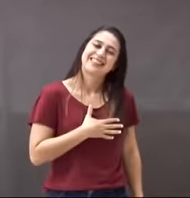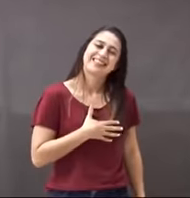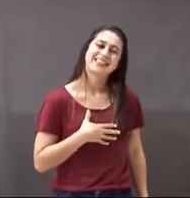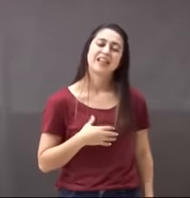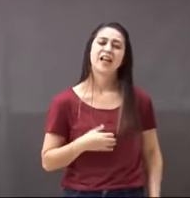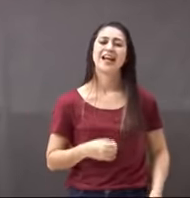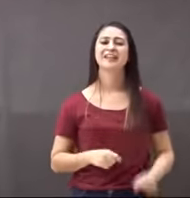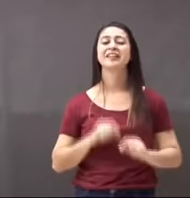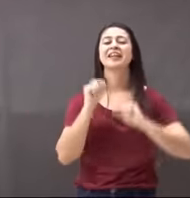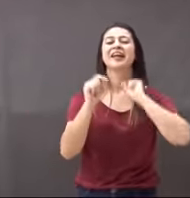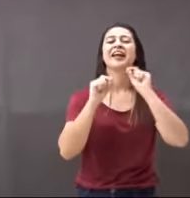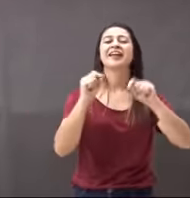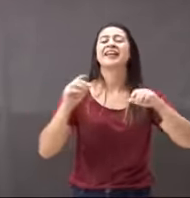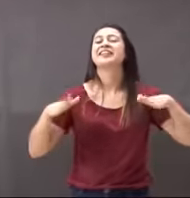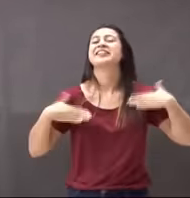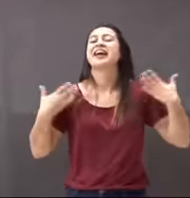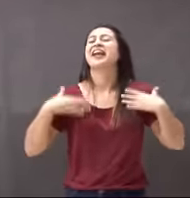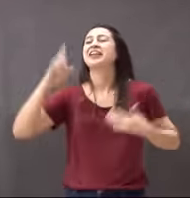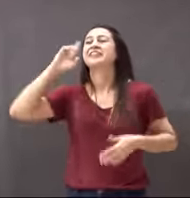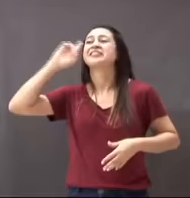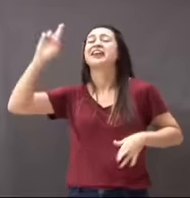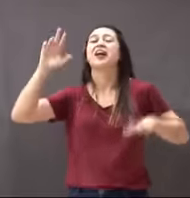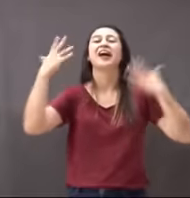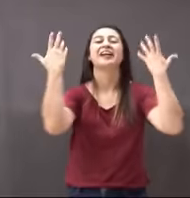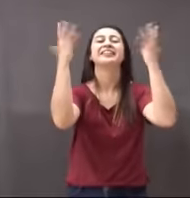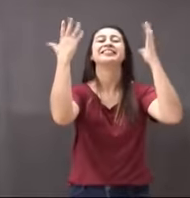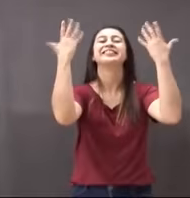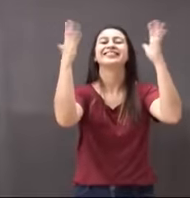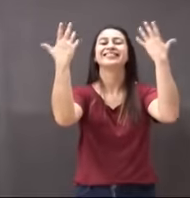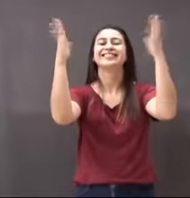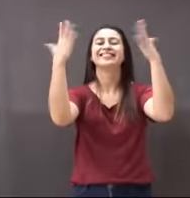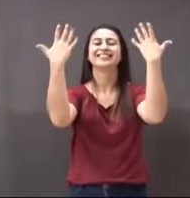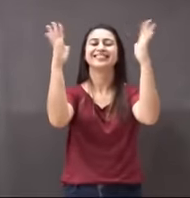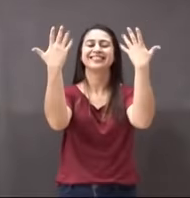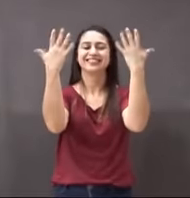Se alegra no Senhor, dê uma salva de palmas a Ele, aleluias.